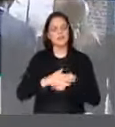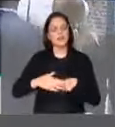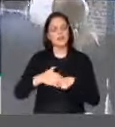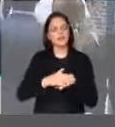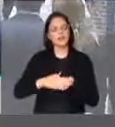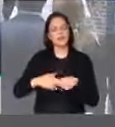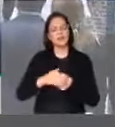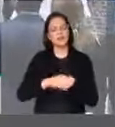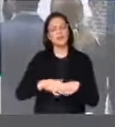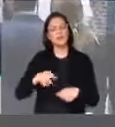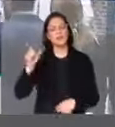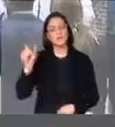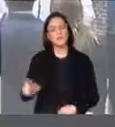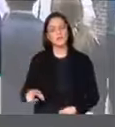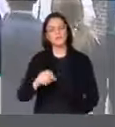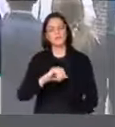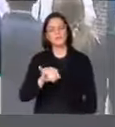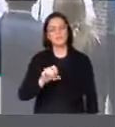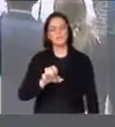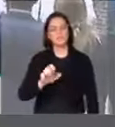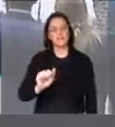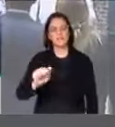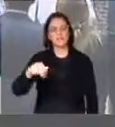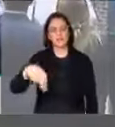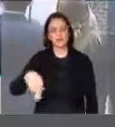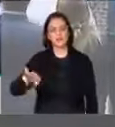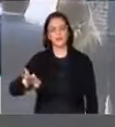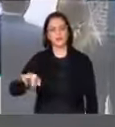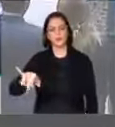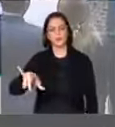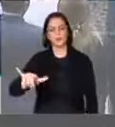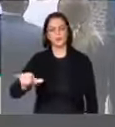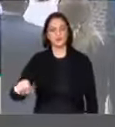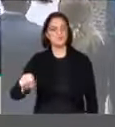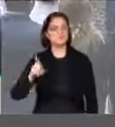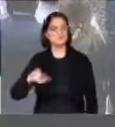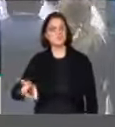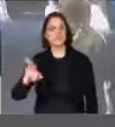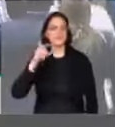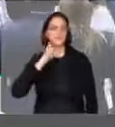carinho Jean Willis, nosso sempre deputado,